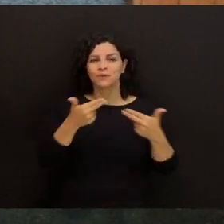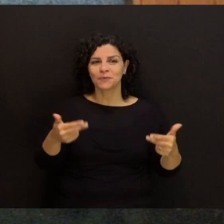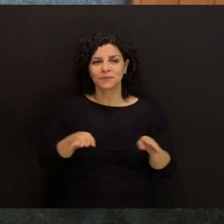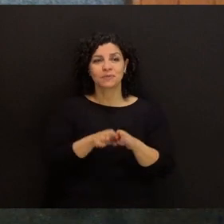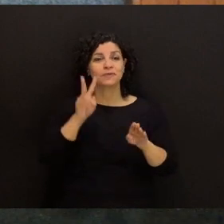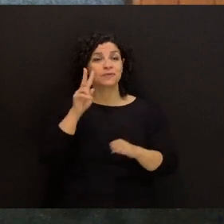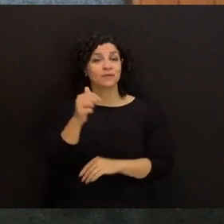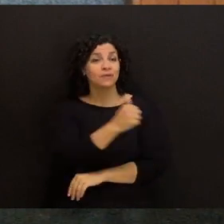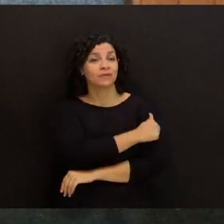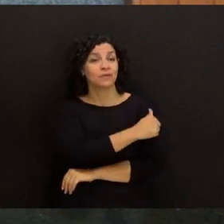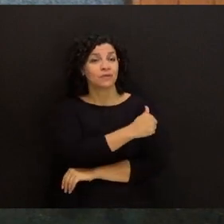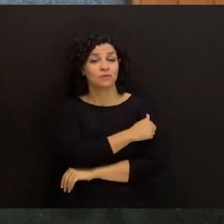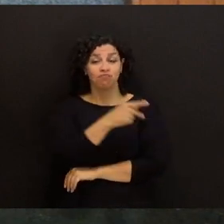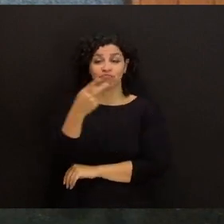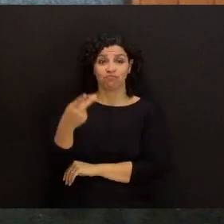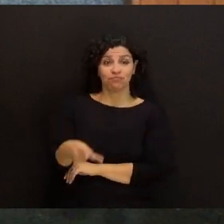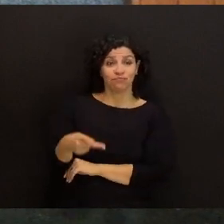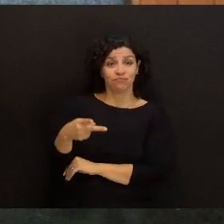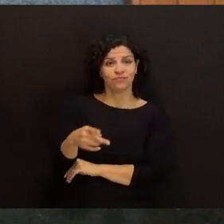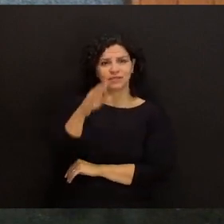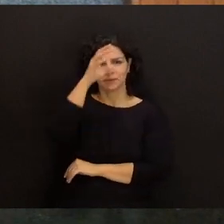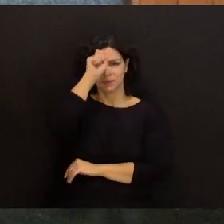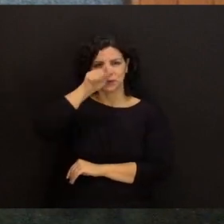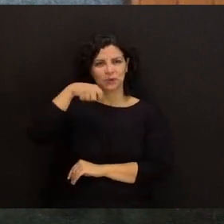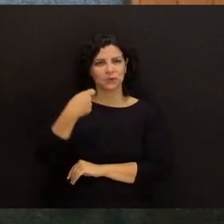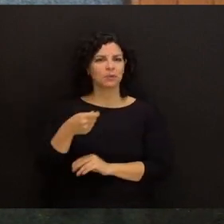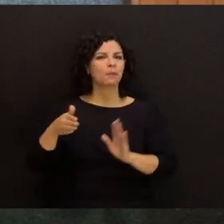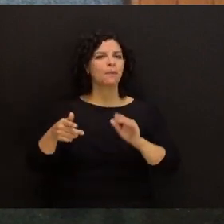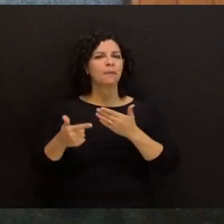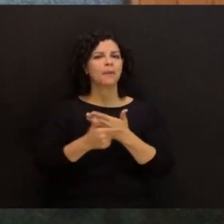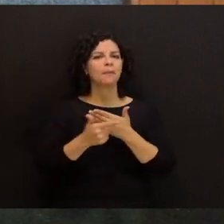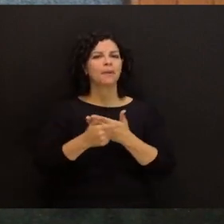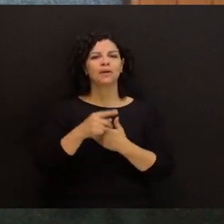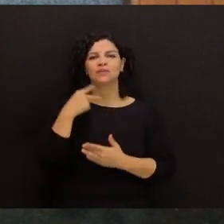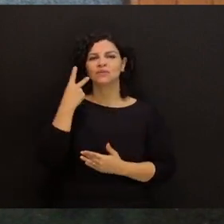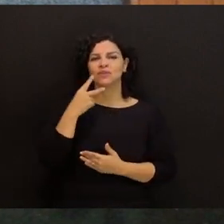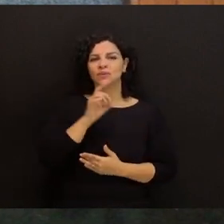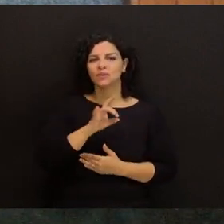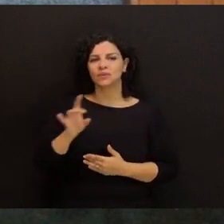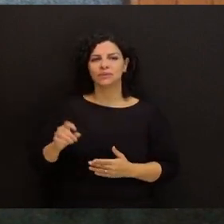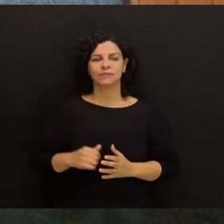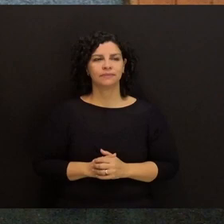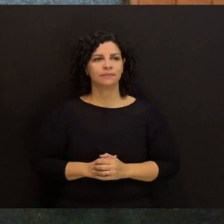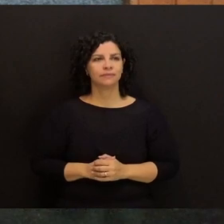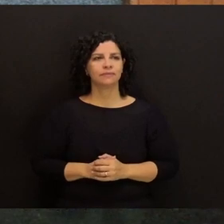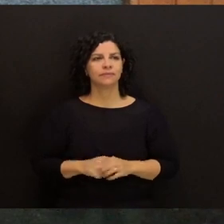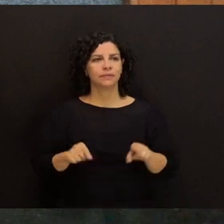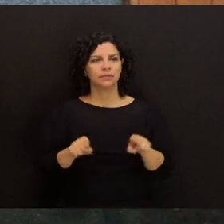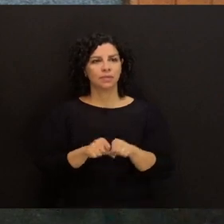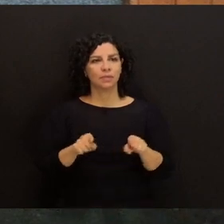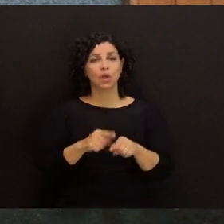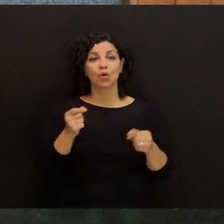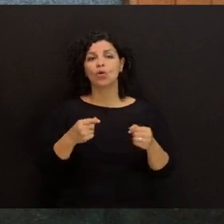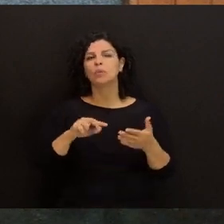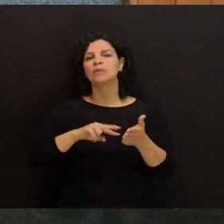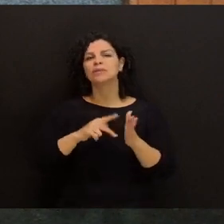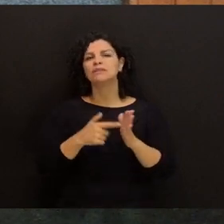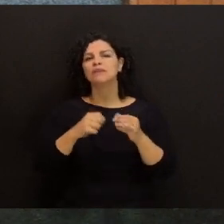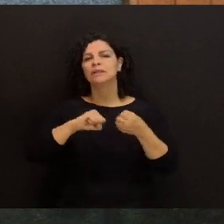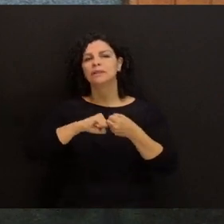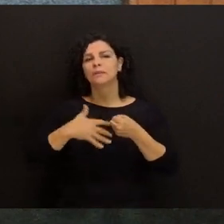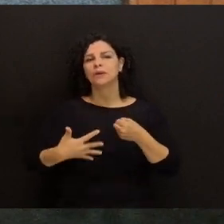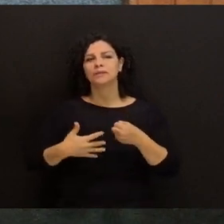de ver os estudantes aprendendo Qual é a função do vereador qual é o verdadeiro sentido da